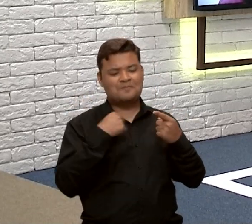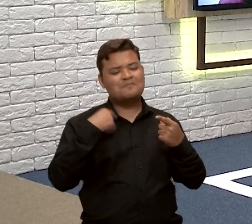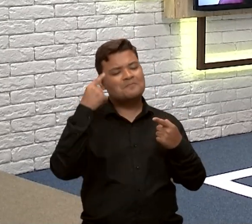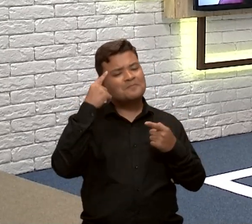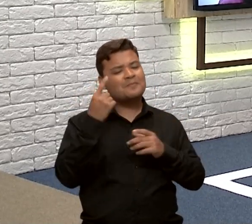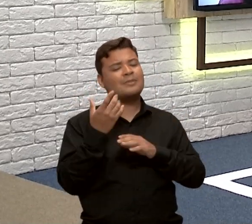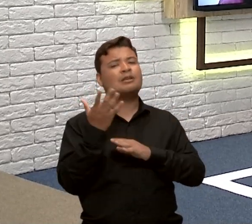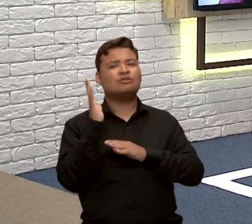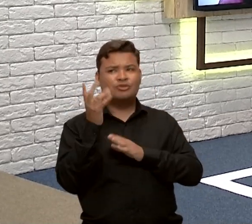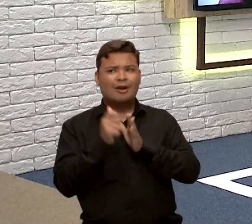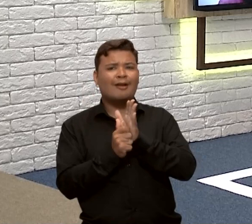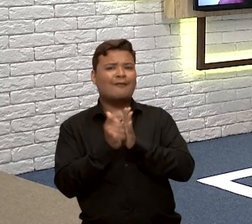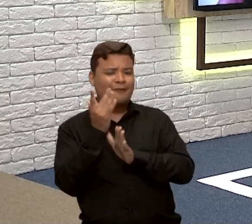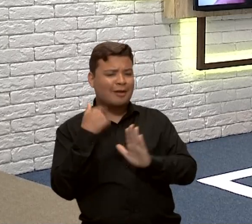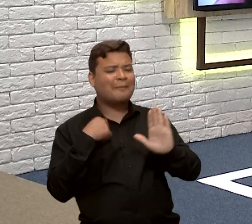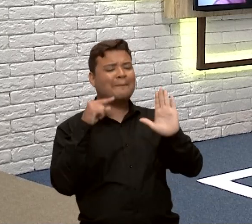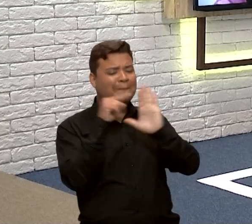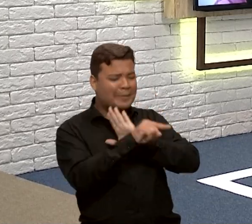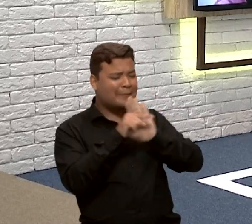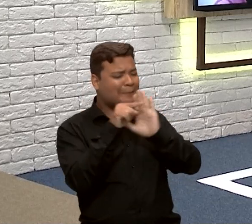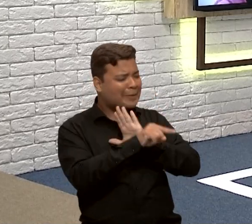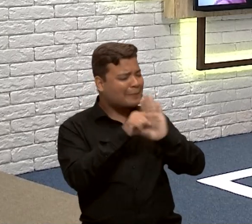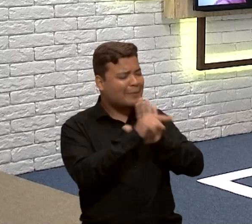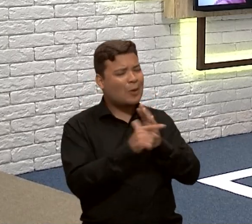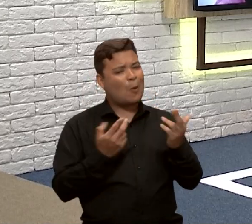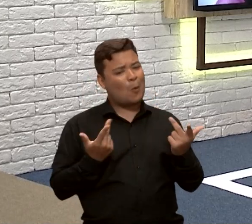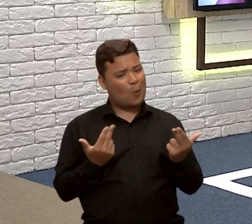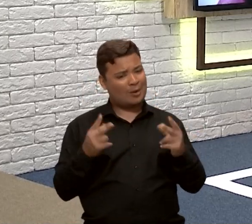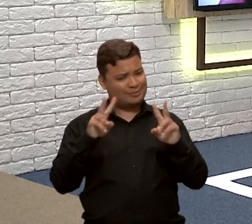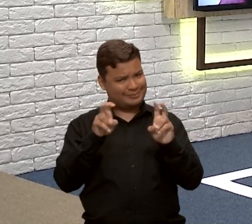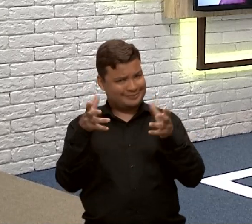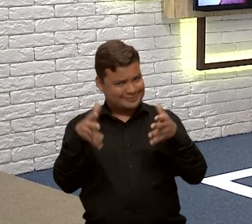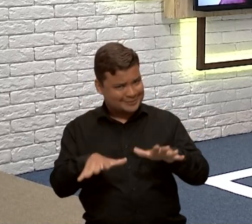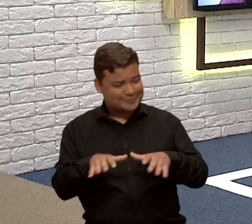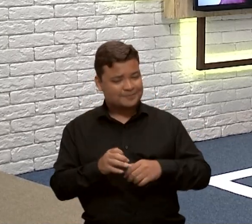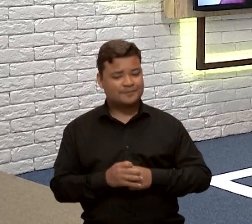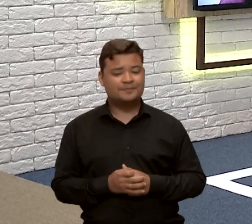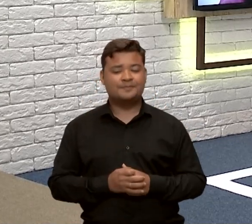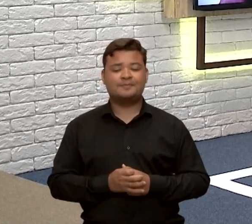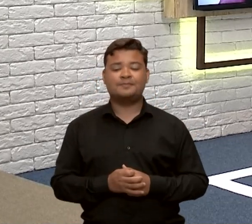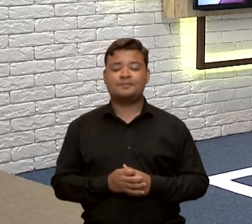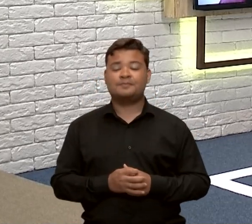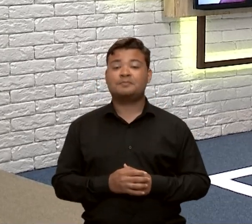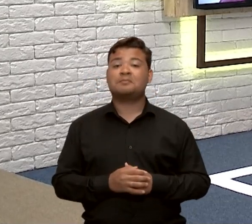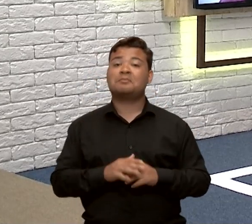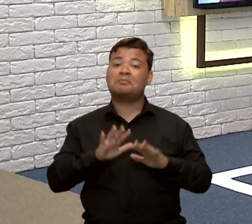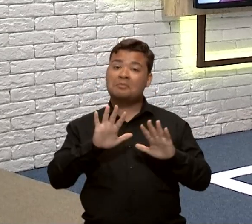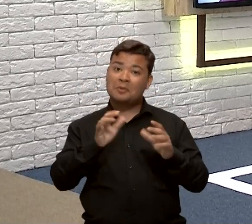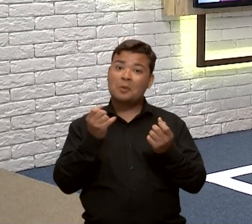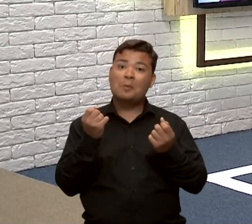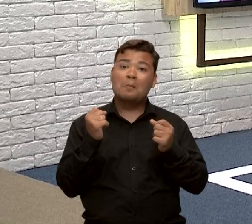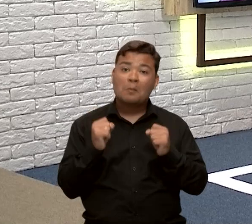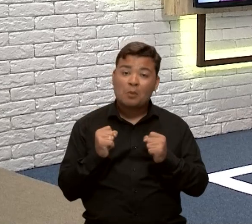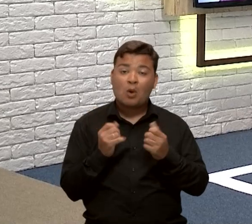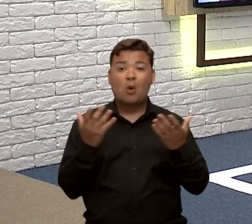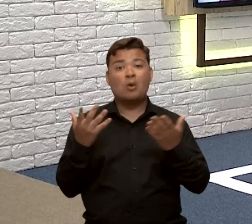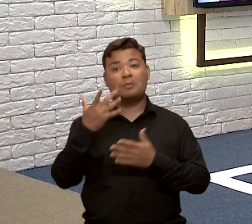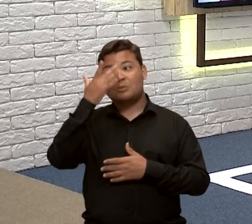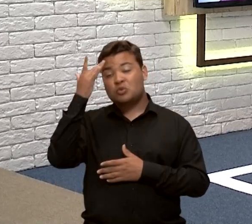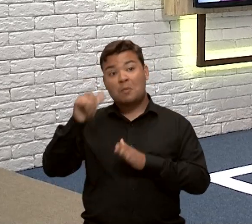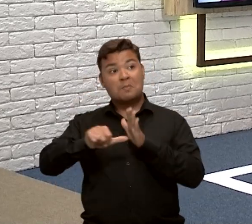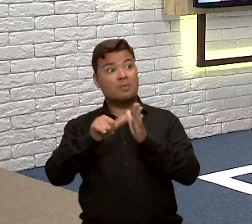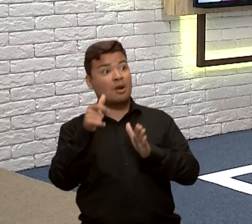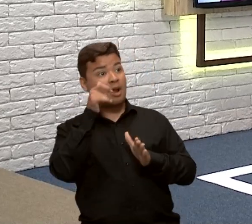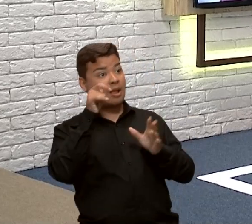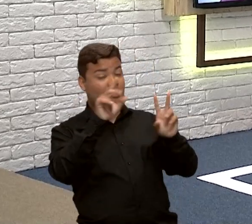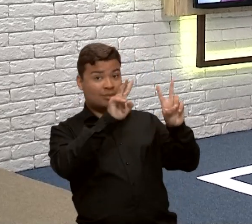senhora algumas vezes, em alguns programas que a gente falou sobre inclusão, mas como pode ter alguém que chegou aí de primeira nesse assunto, queria que